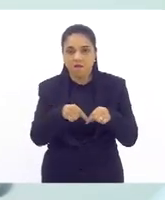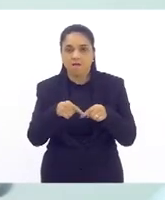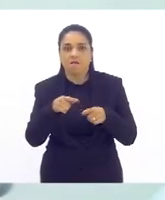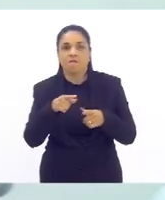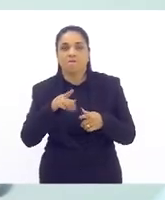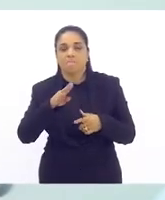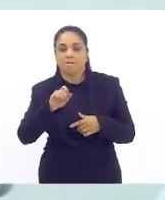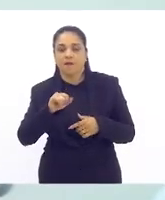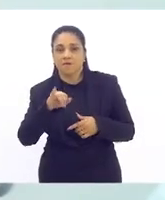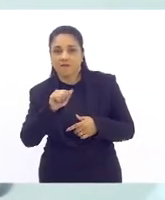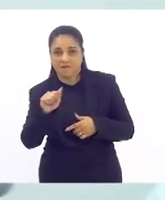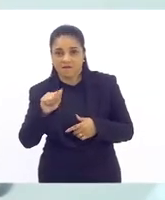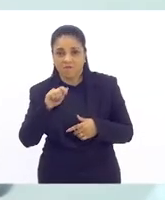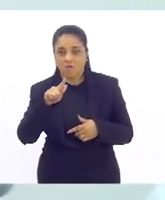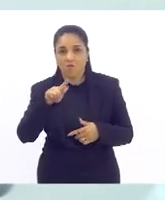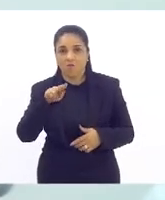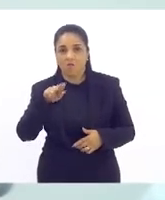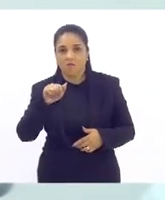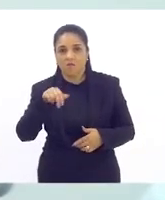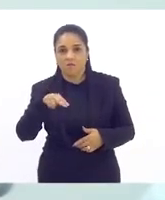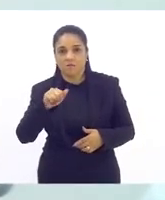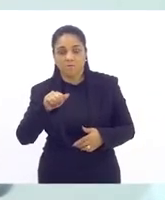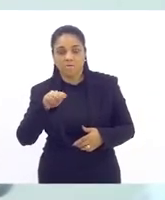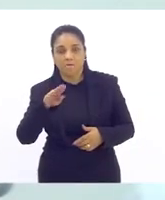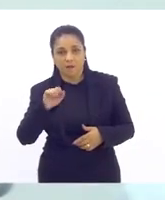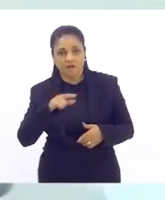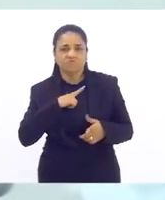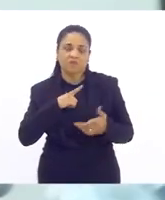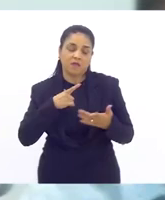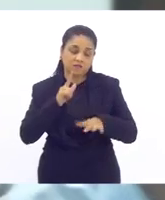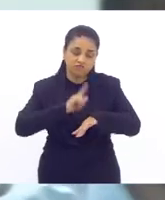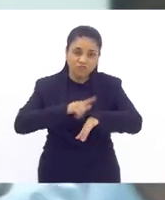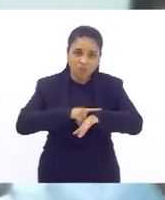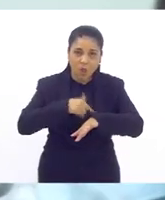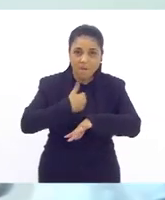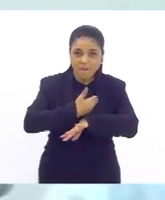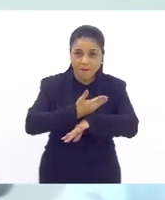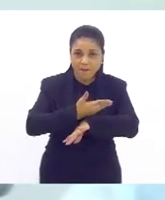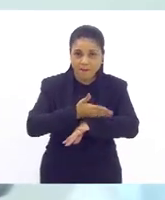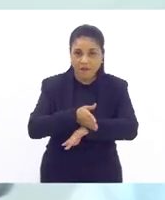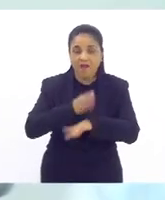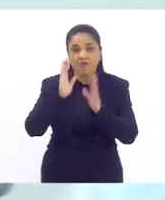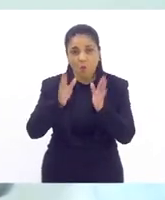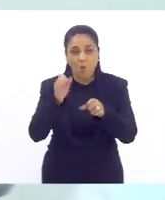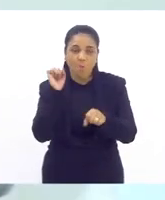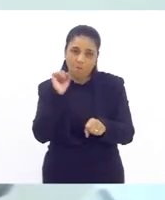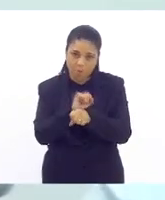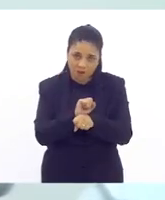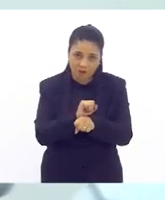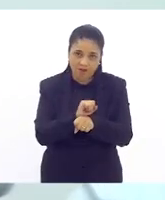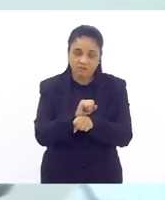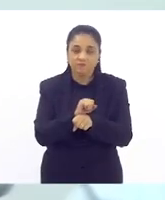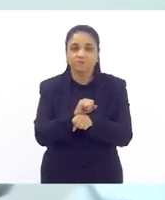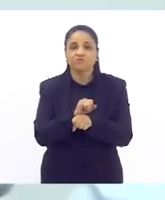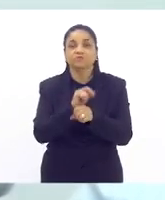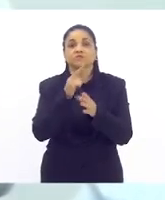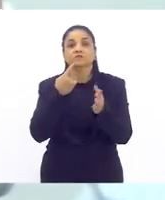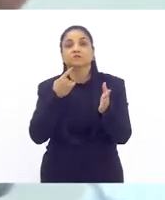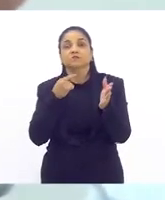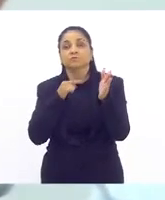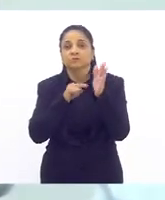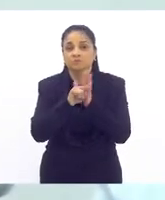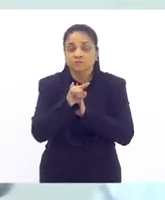ideias mas em vista do avançado da hora e do tempo que eu já tô falando para o por aqui então fixo a questão